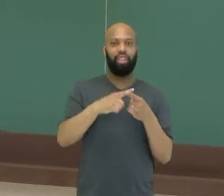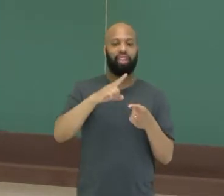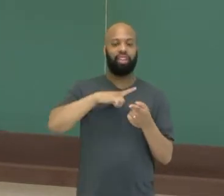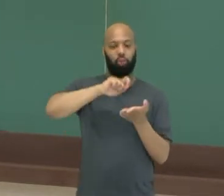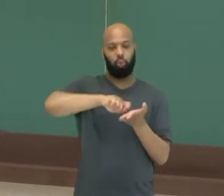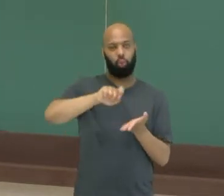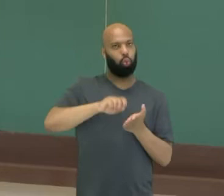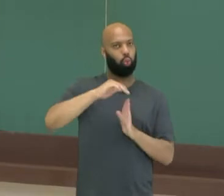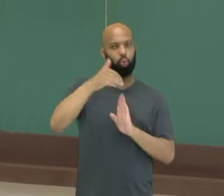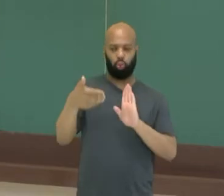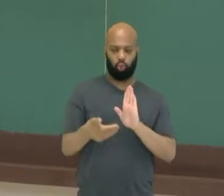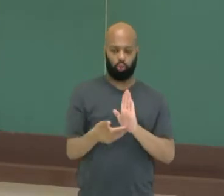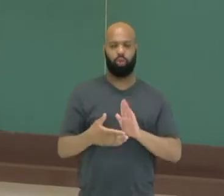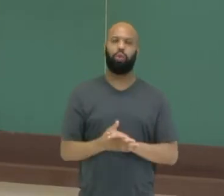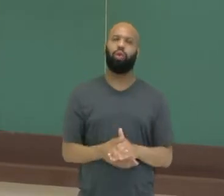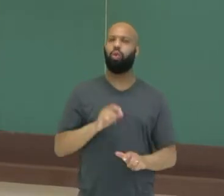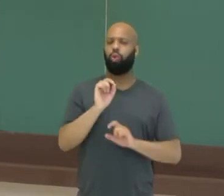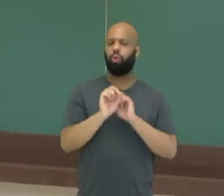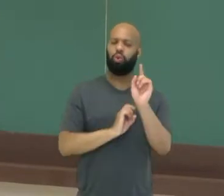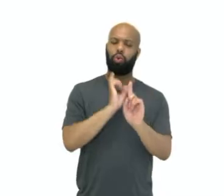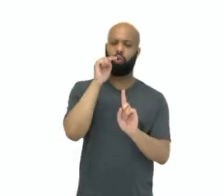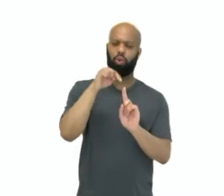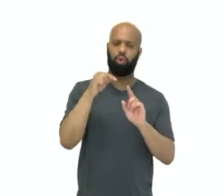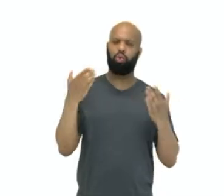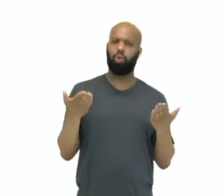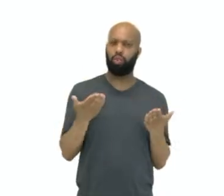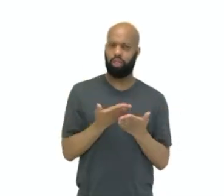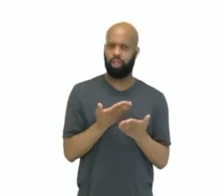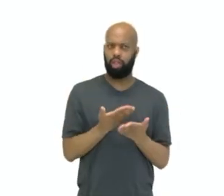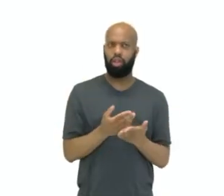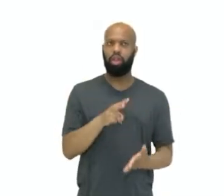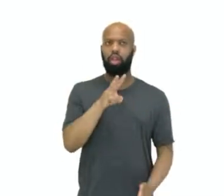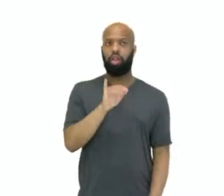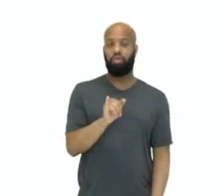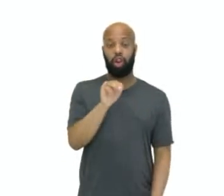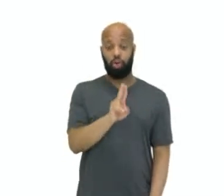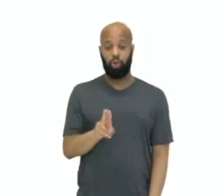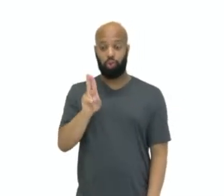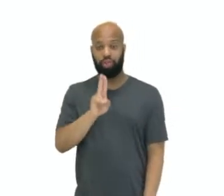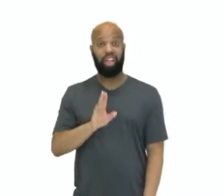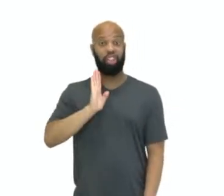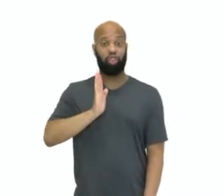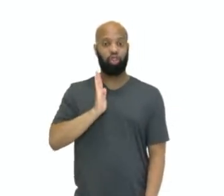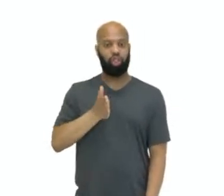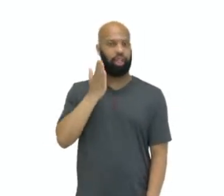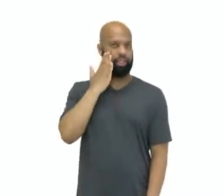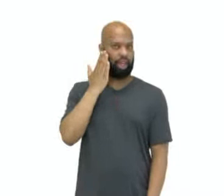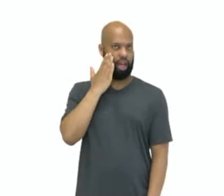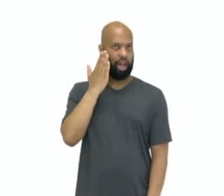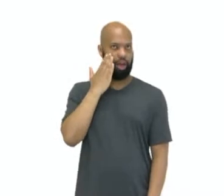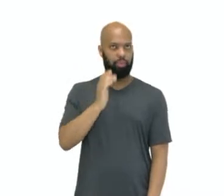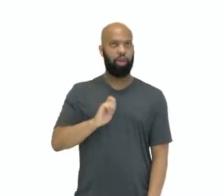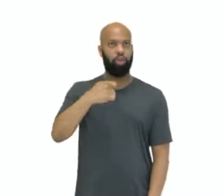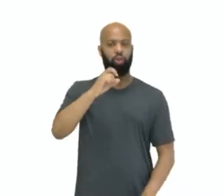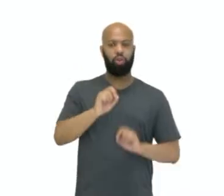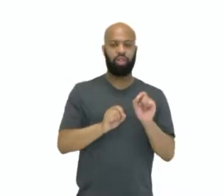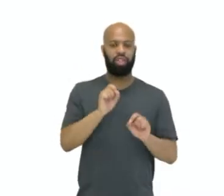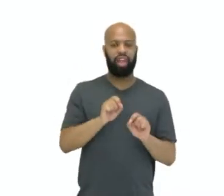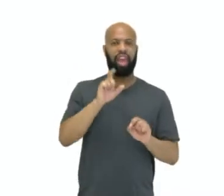lá? Qual é o objetivo da aula? Aplicar os conhecimentos sobre corrente elétrica